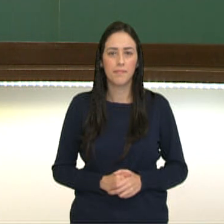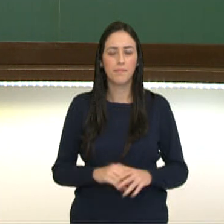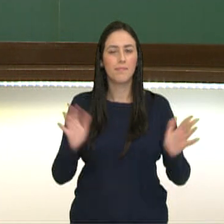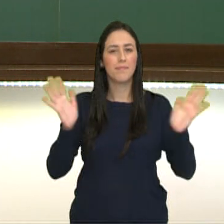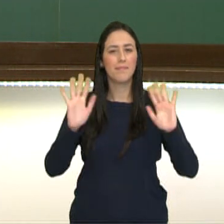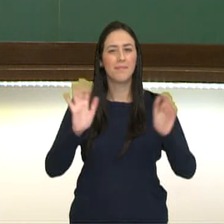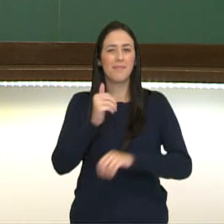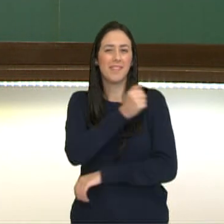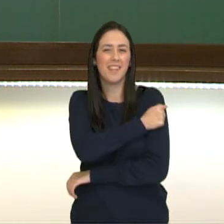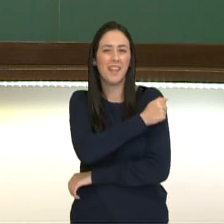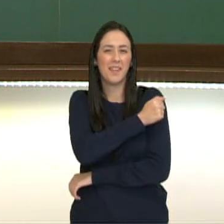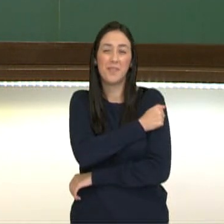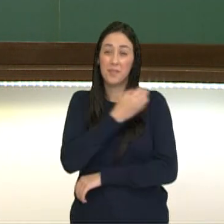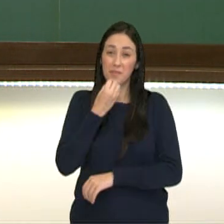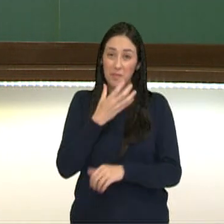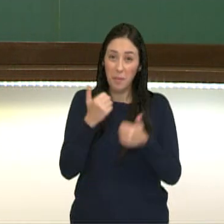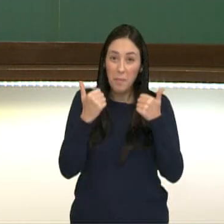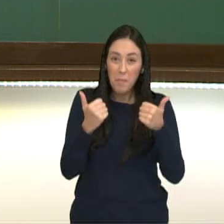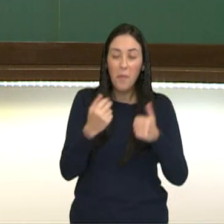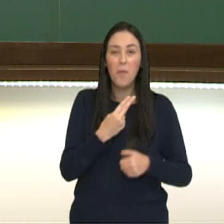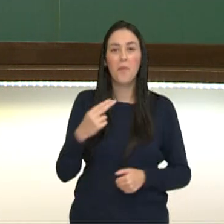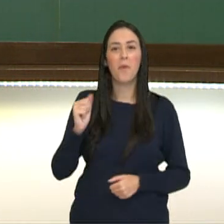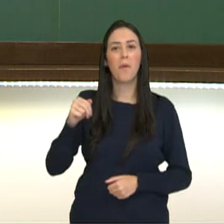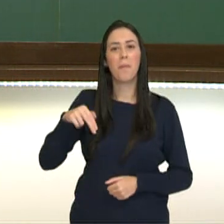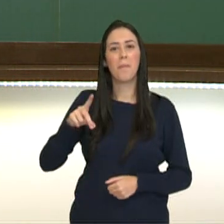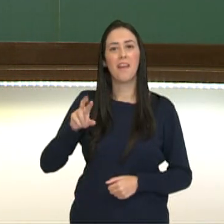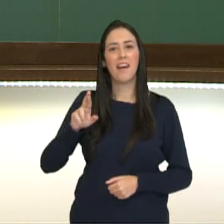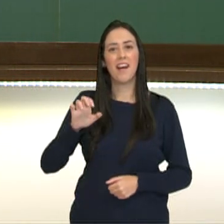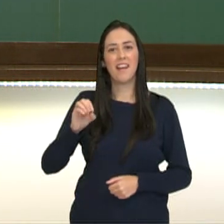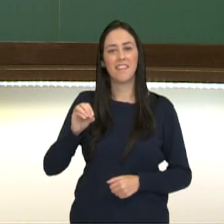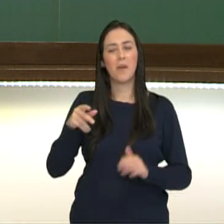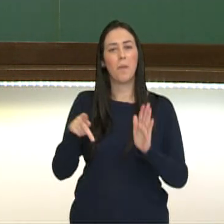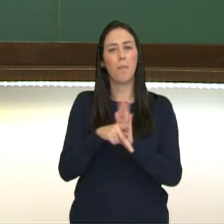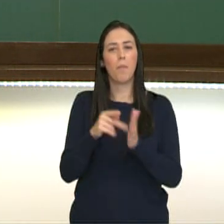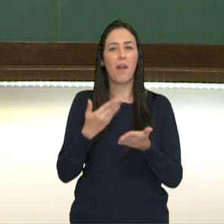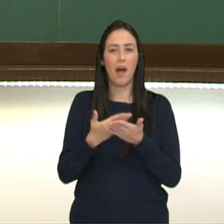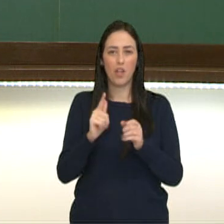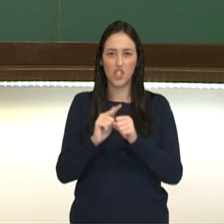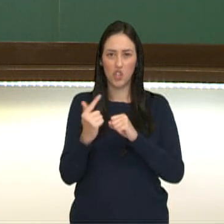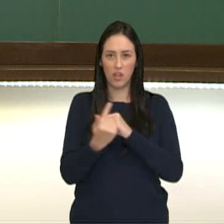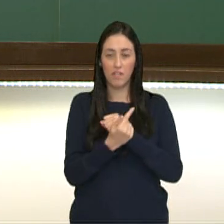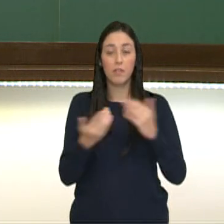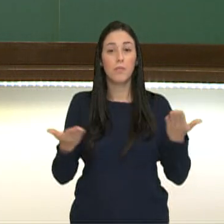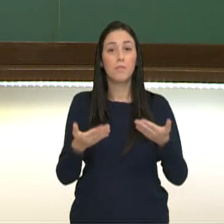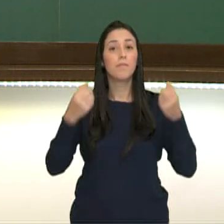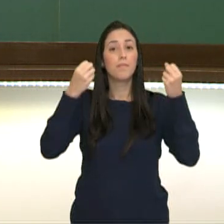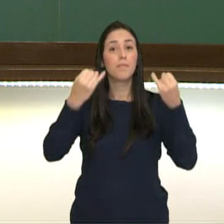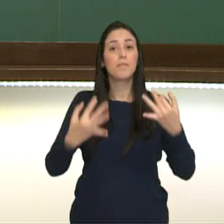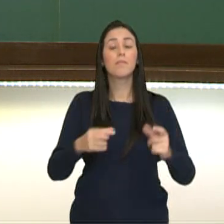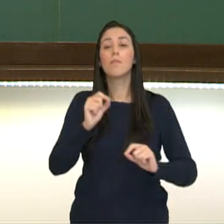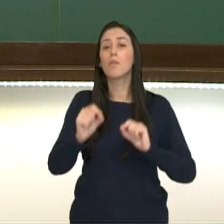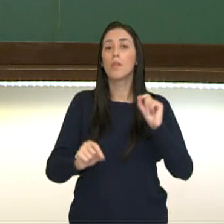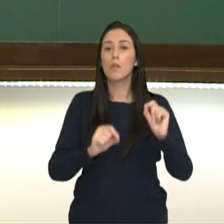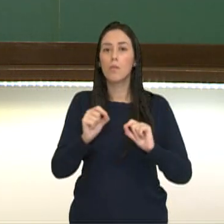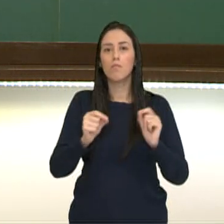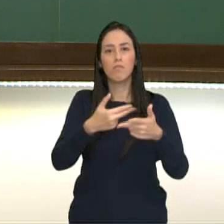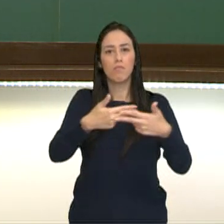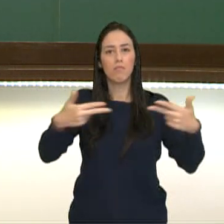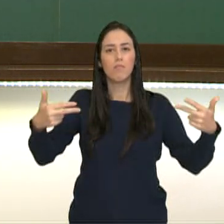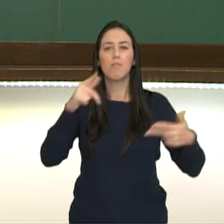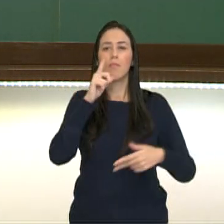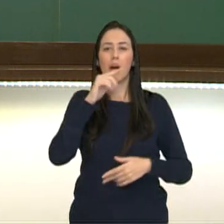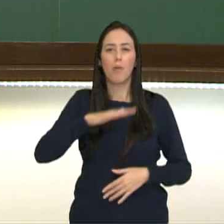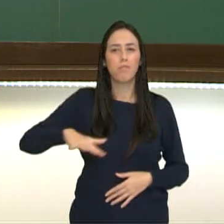Olá, estudante, tudo bem com você? Meu nome é André, professor de Geografia, e nessa aula de hoje nós vamos falar um pouquinho sobre os recursos hídricos do